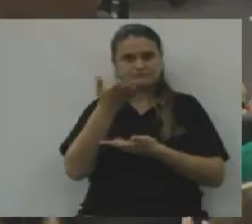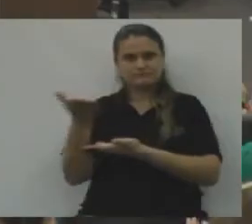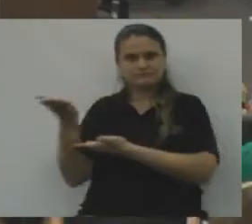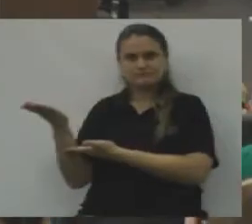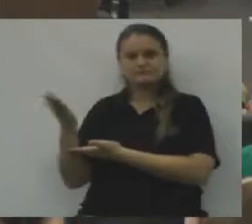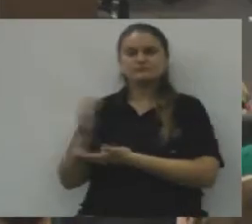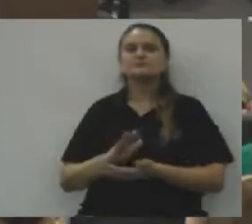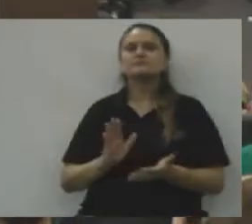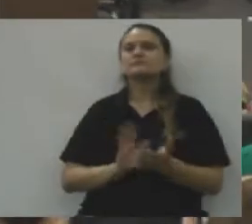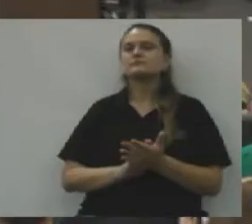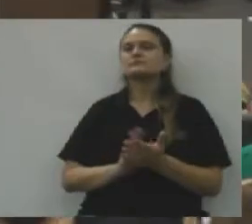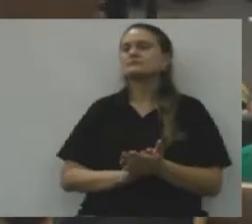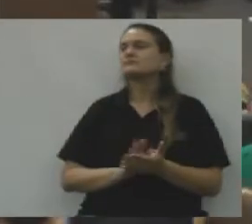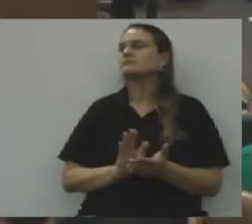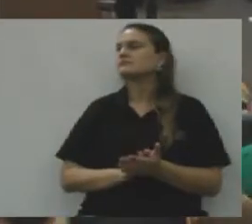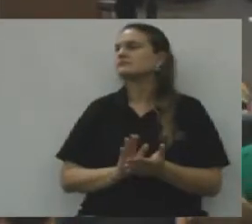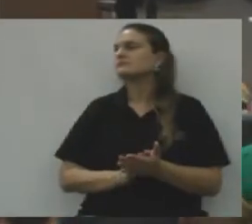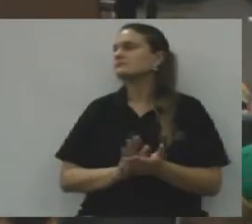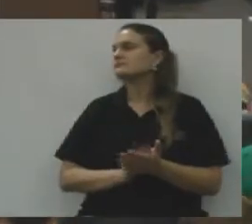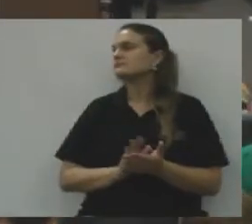para eles.